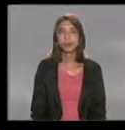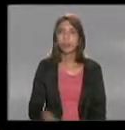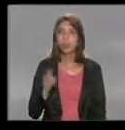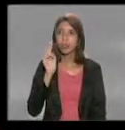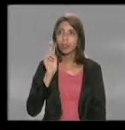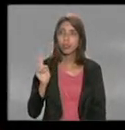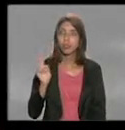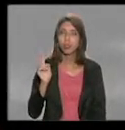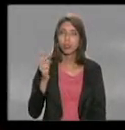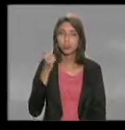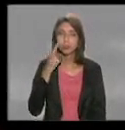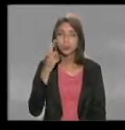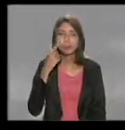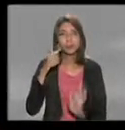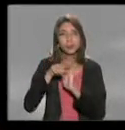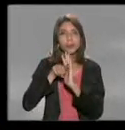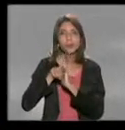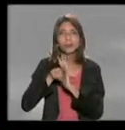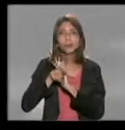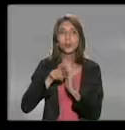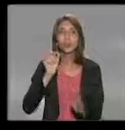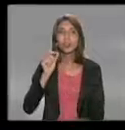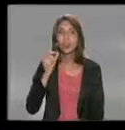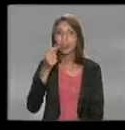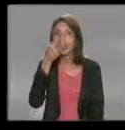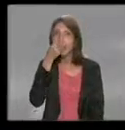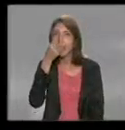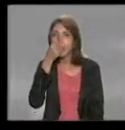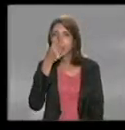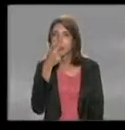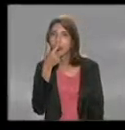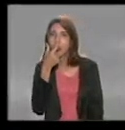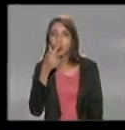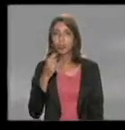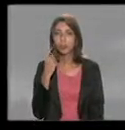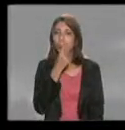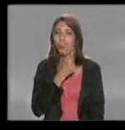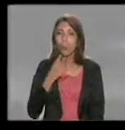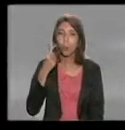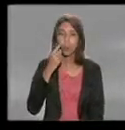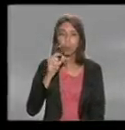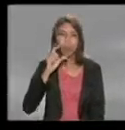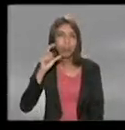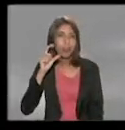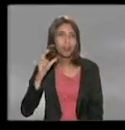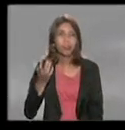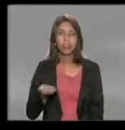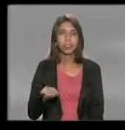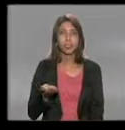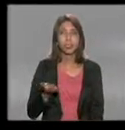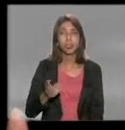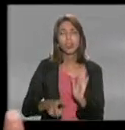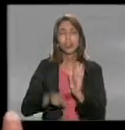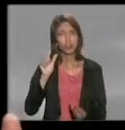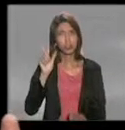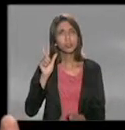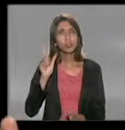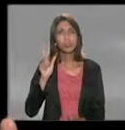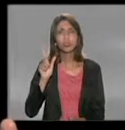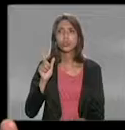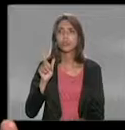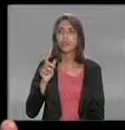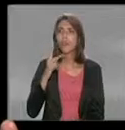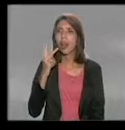fazer avanços que são ilegítimos. Aí torna a questão irregular. Por exemplo? Por